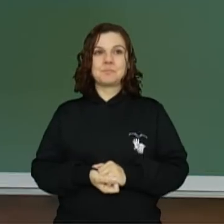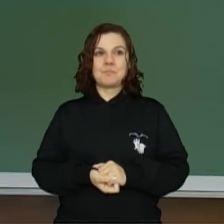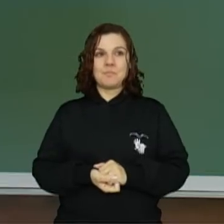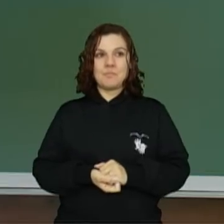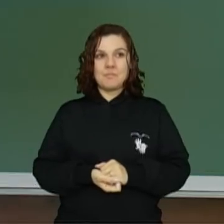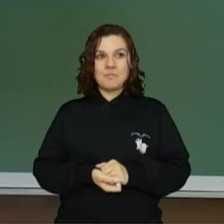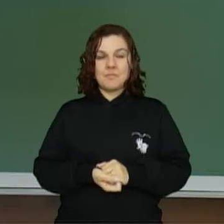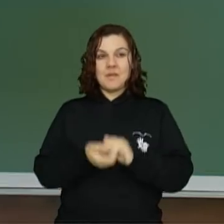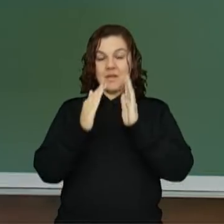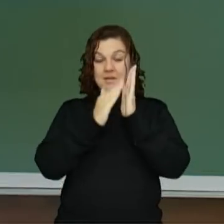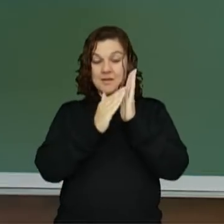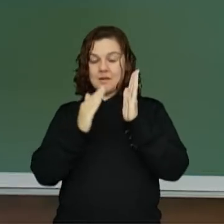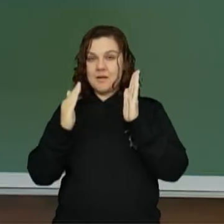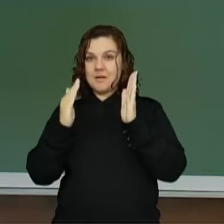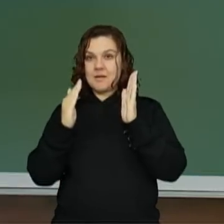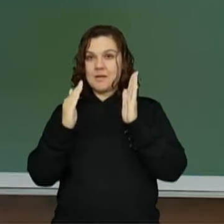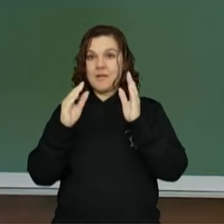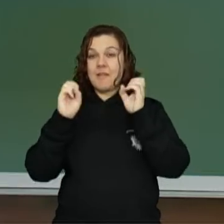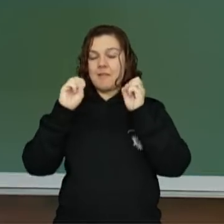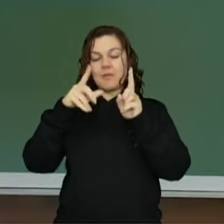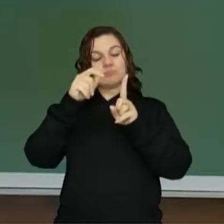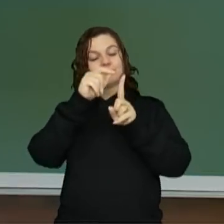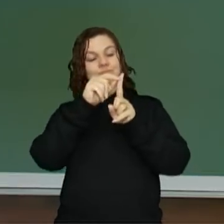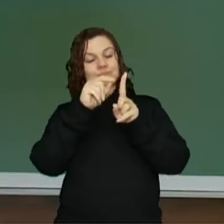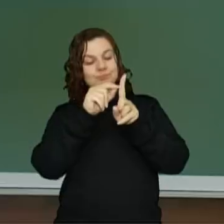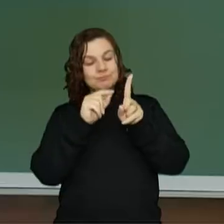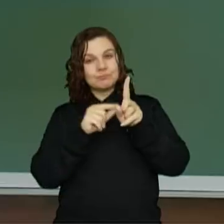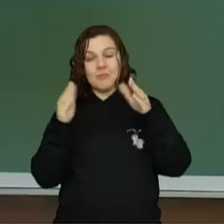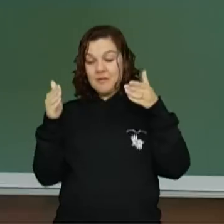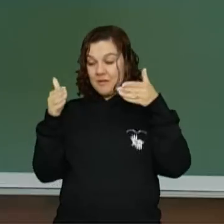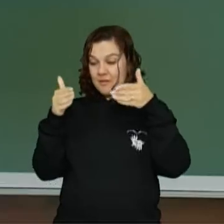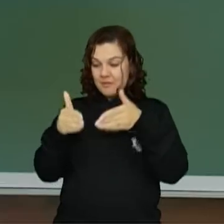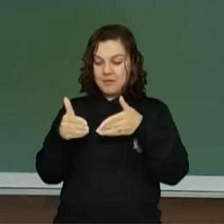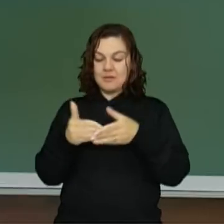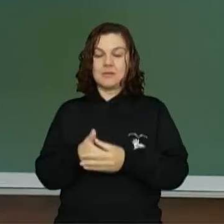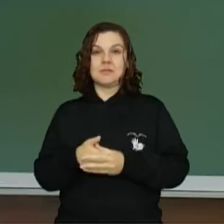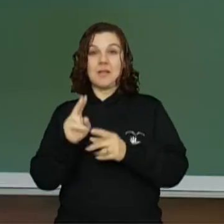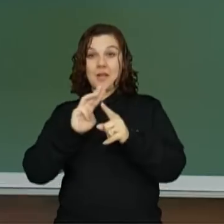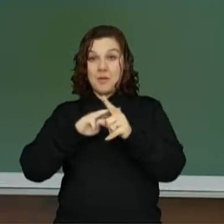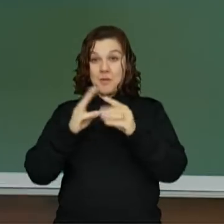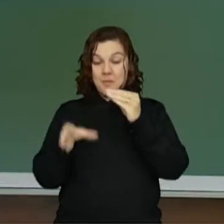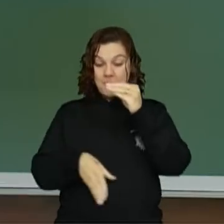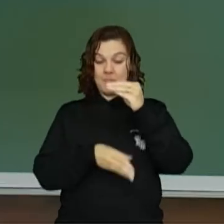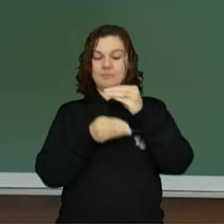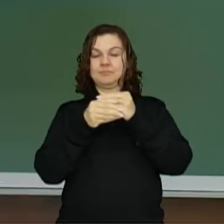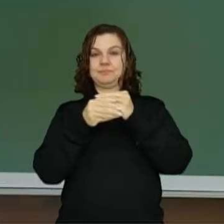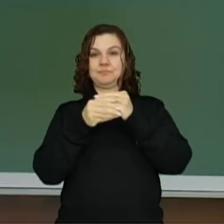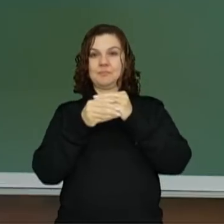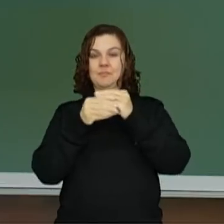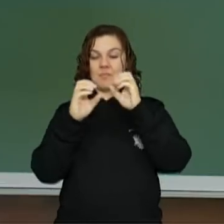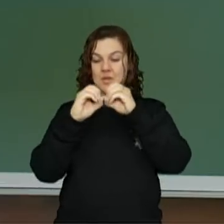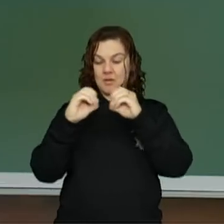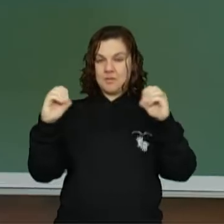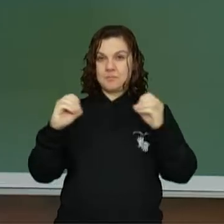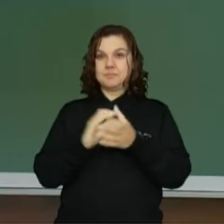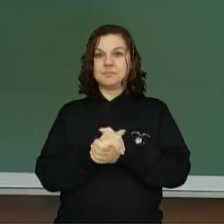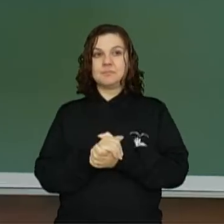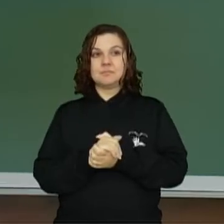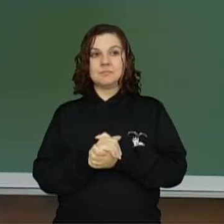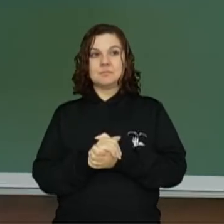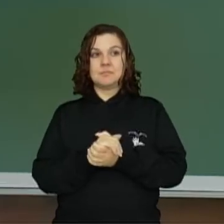temos um termo que ele vai especificar alguma coisa e acrescenta na oração, nós chamamos